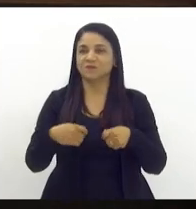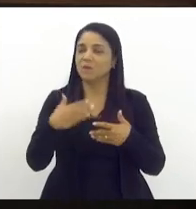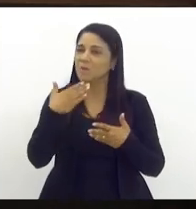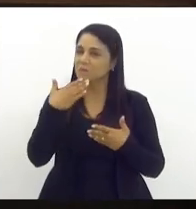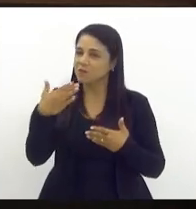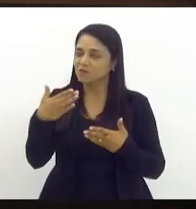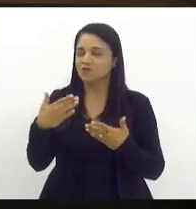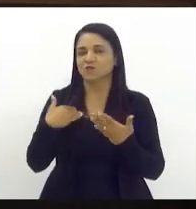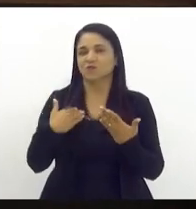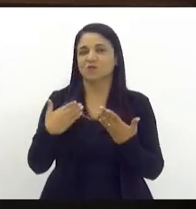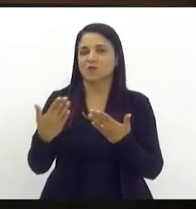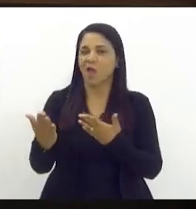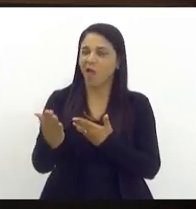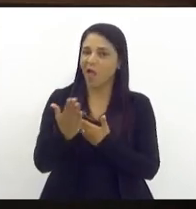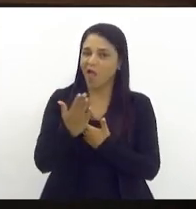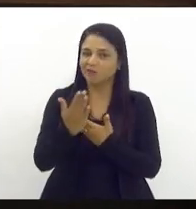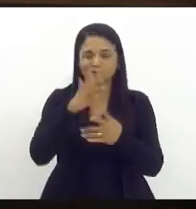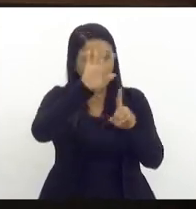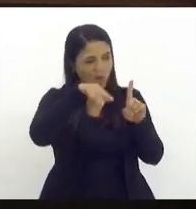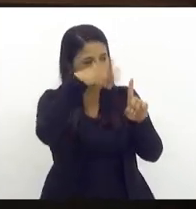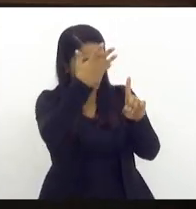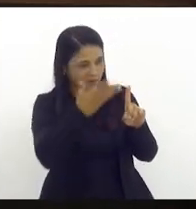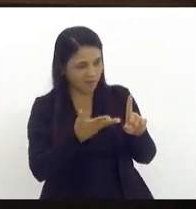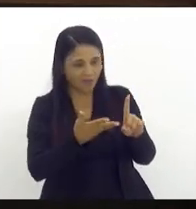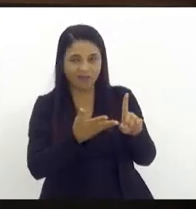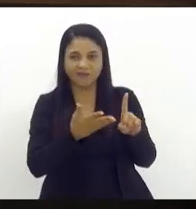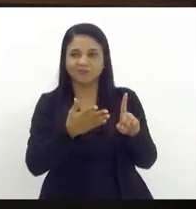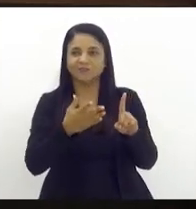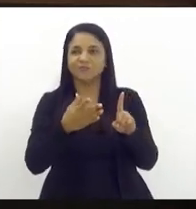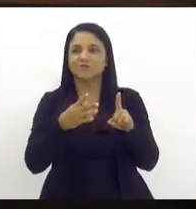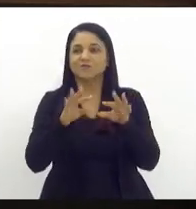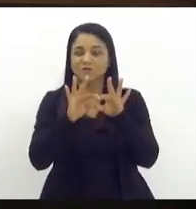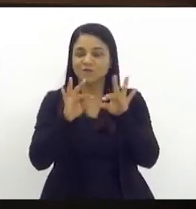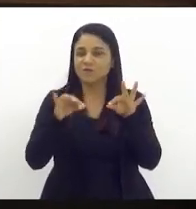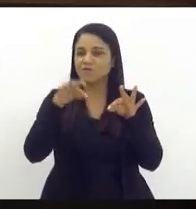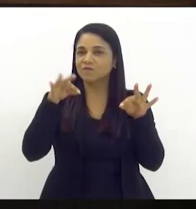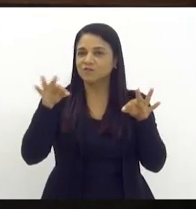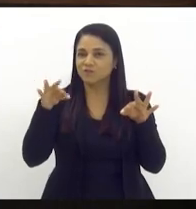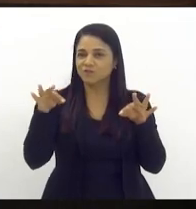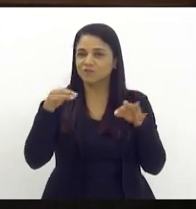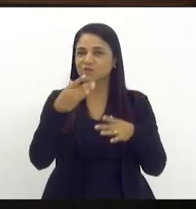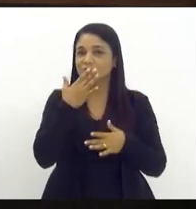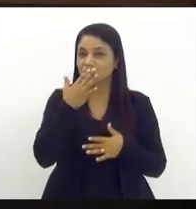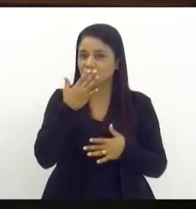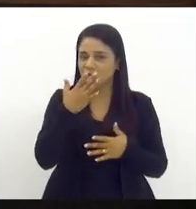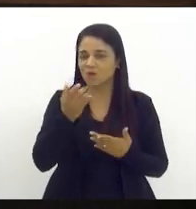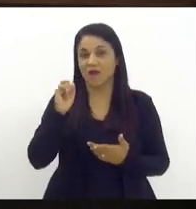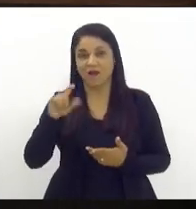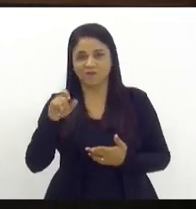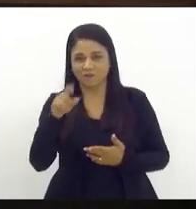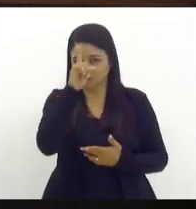senhoritas sobre essa homenagem através das nossas fitinhas aqui, por favor.